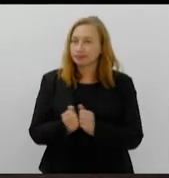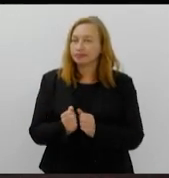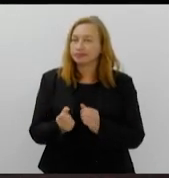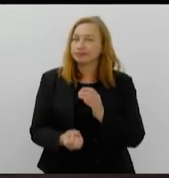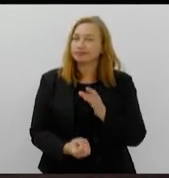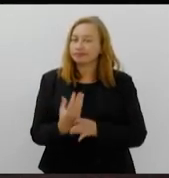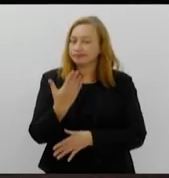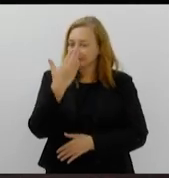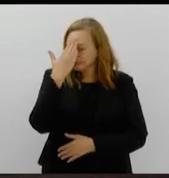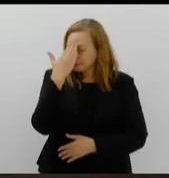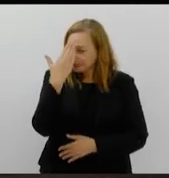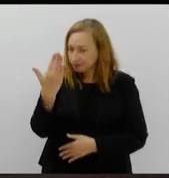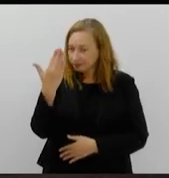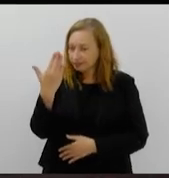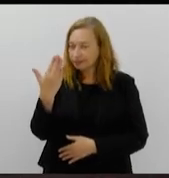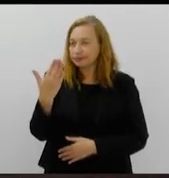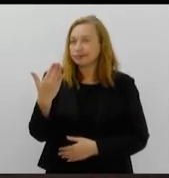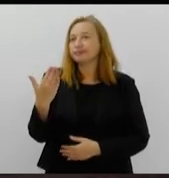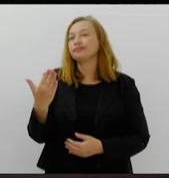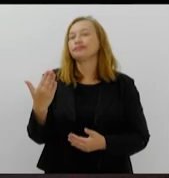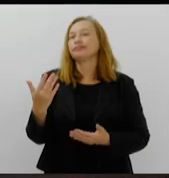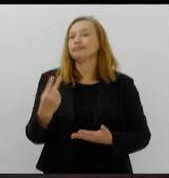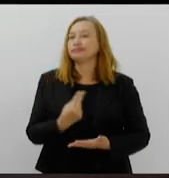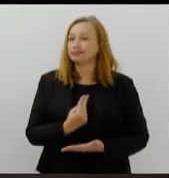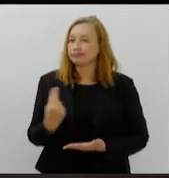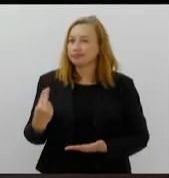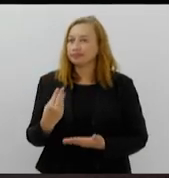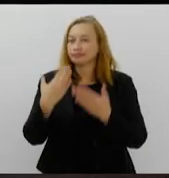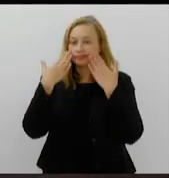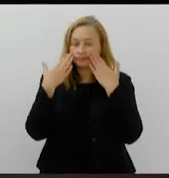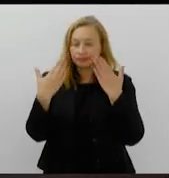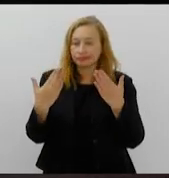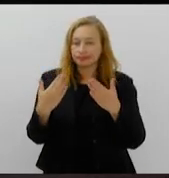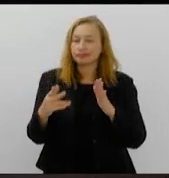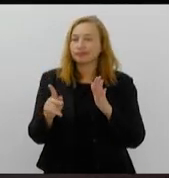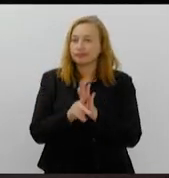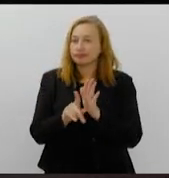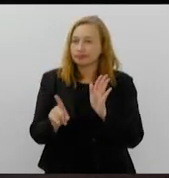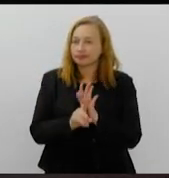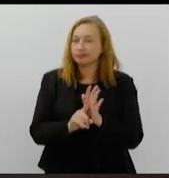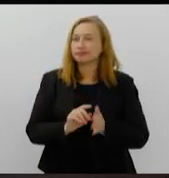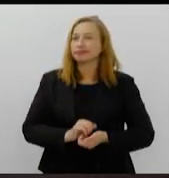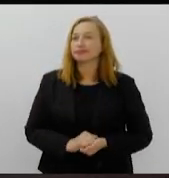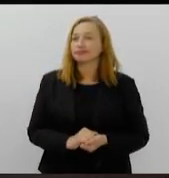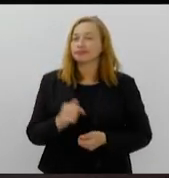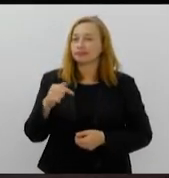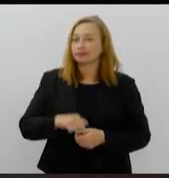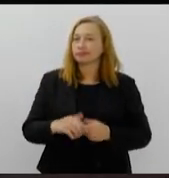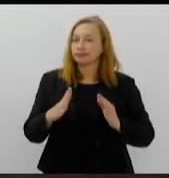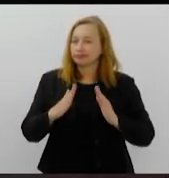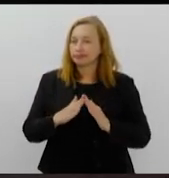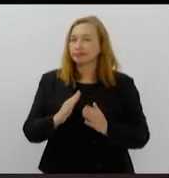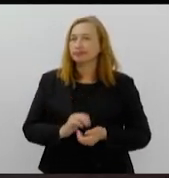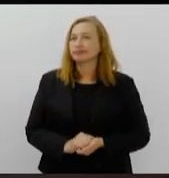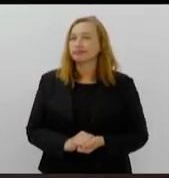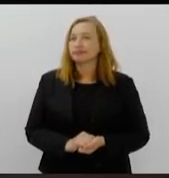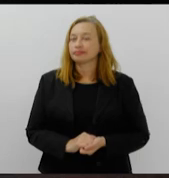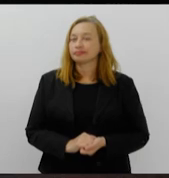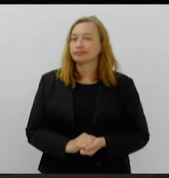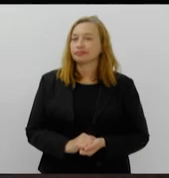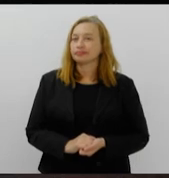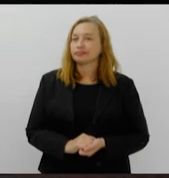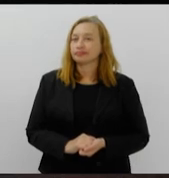eu agradeço muito pela coautoria, pela apresentação desse projeto de lei aqui na Casa. E,